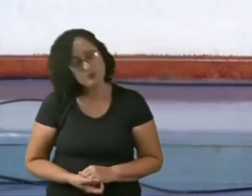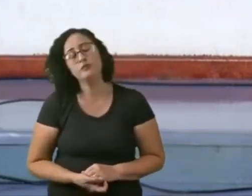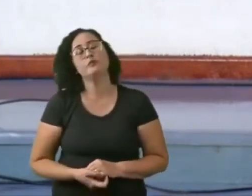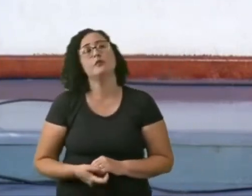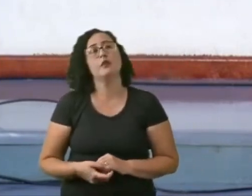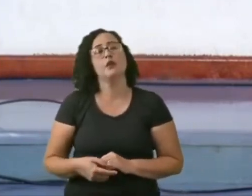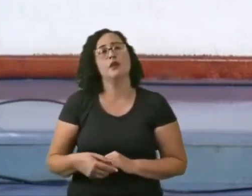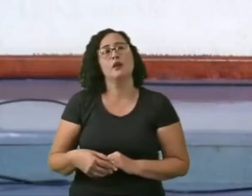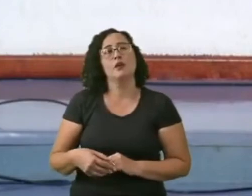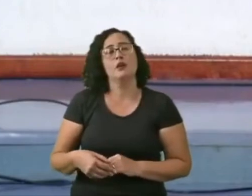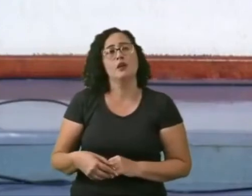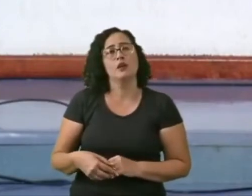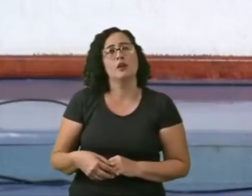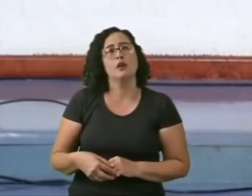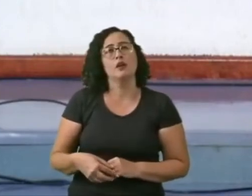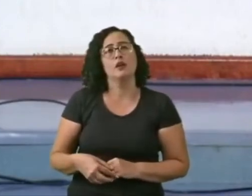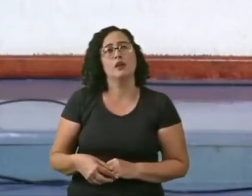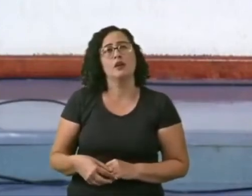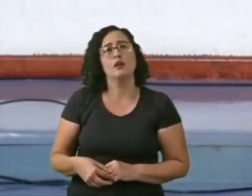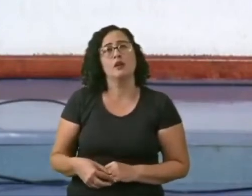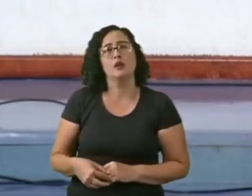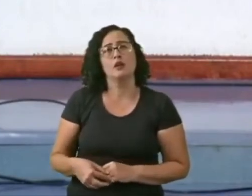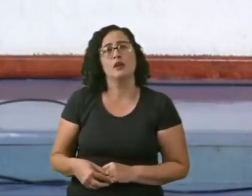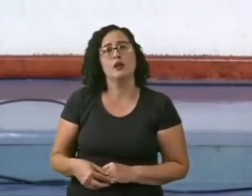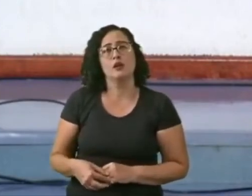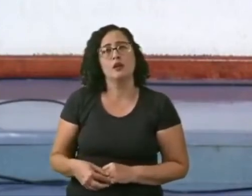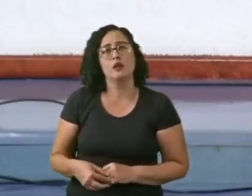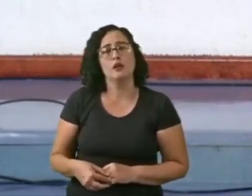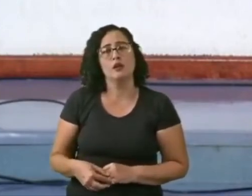Senhor, eu posso ir em qualquer lugar,